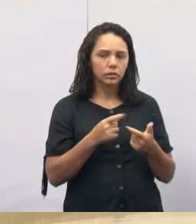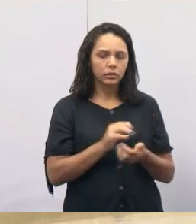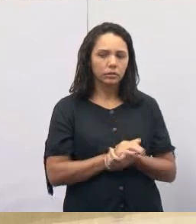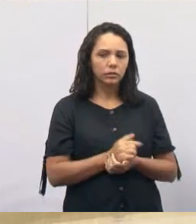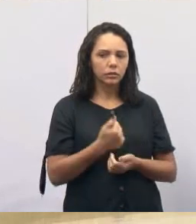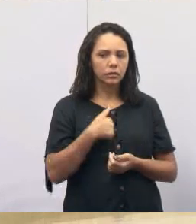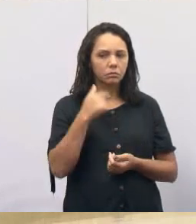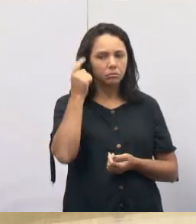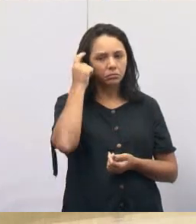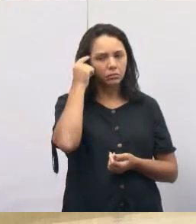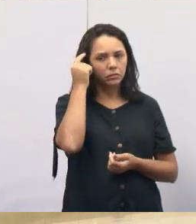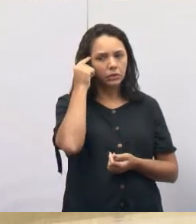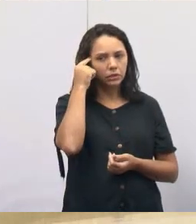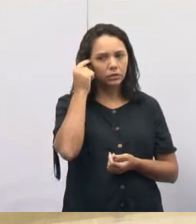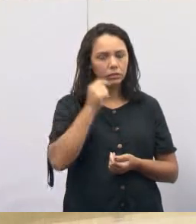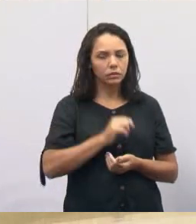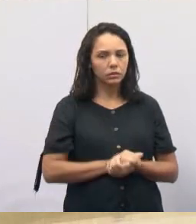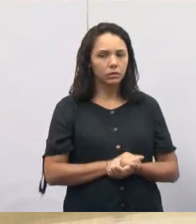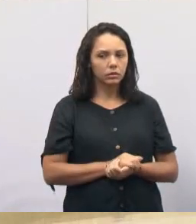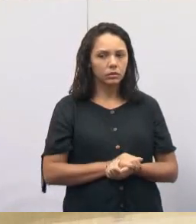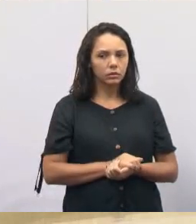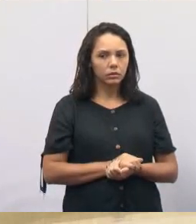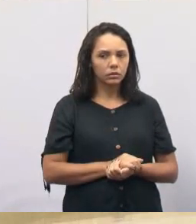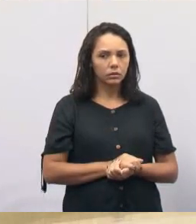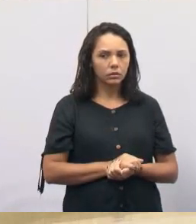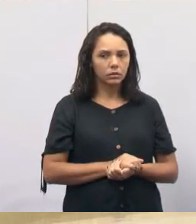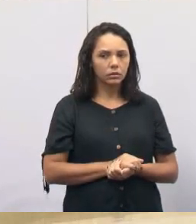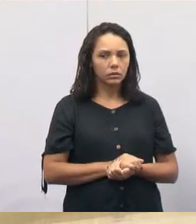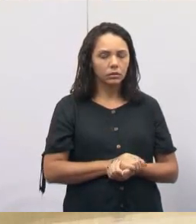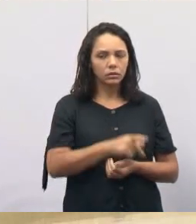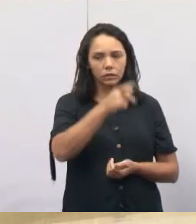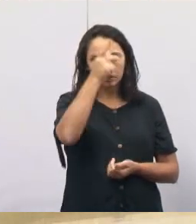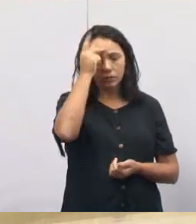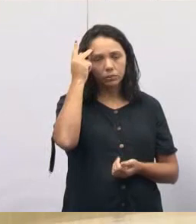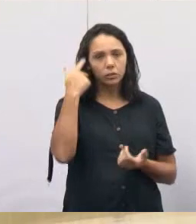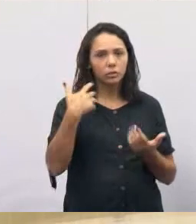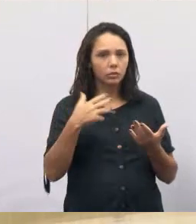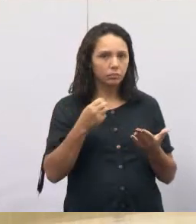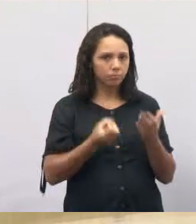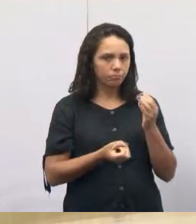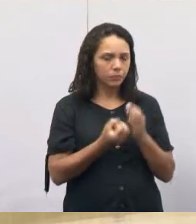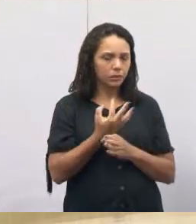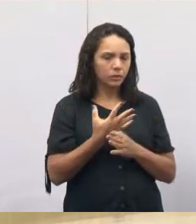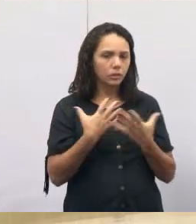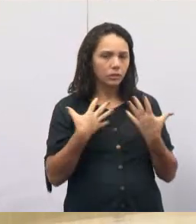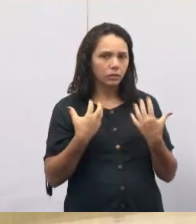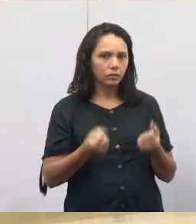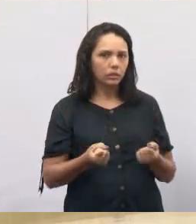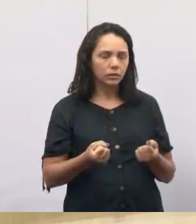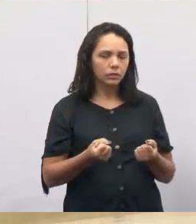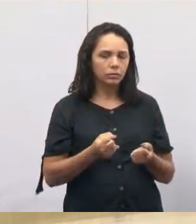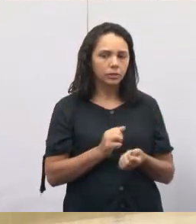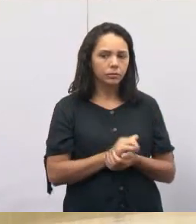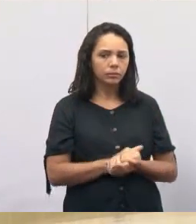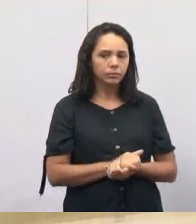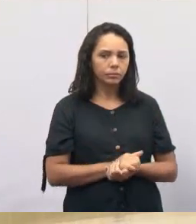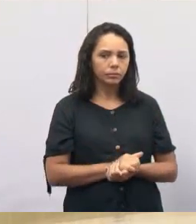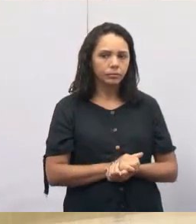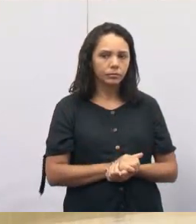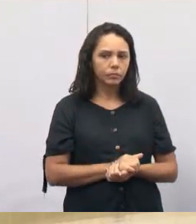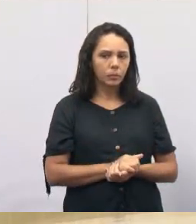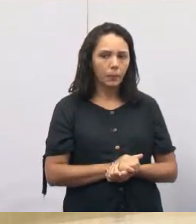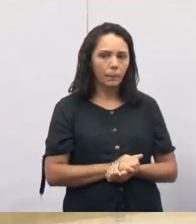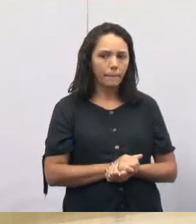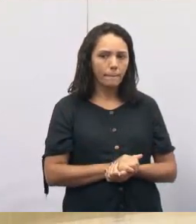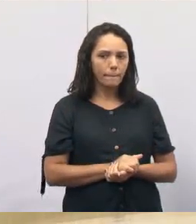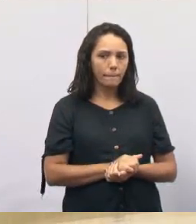eu acho que o autor irá receber isso em mãos.